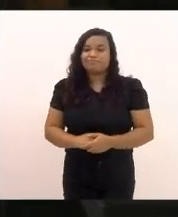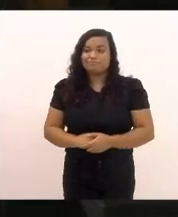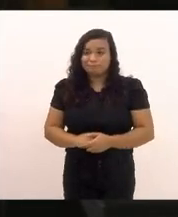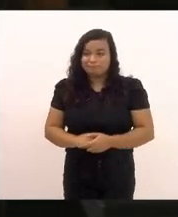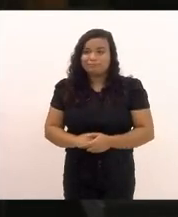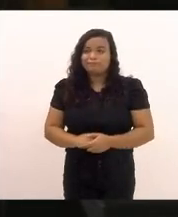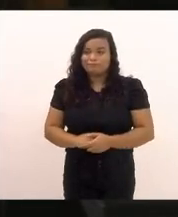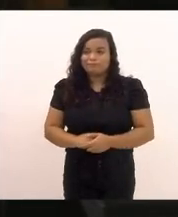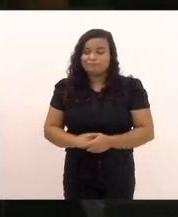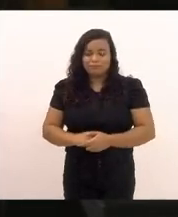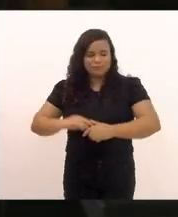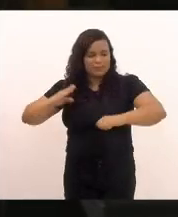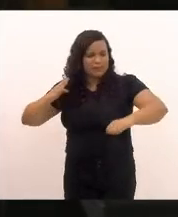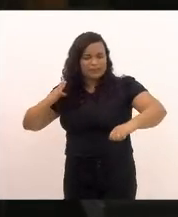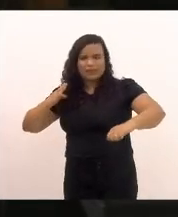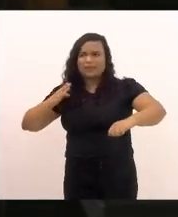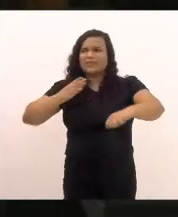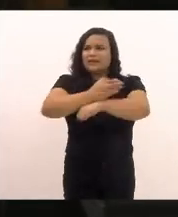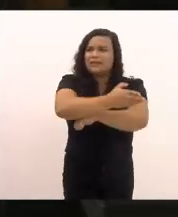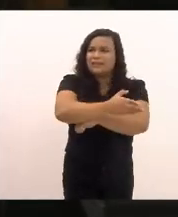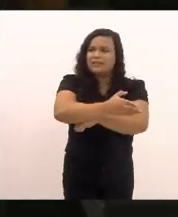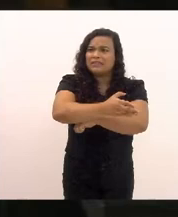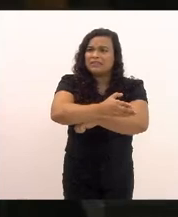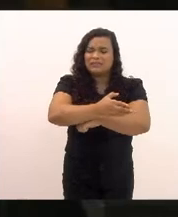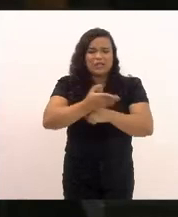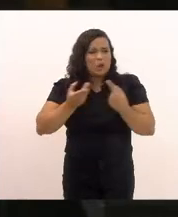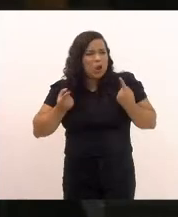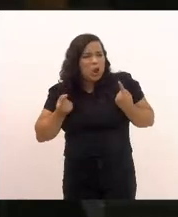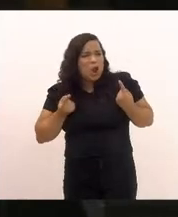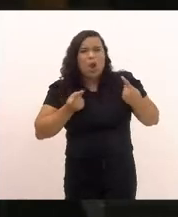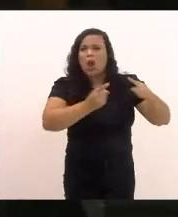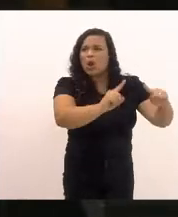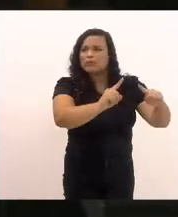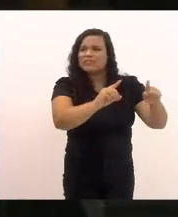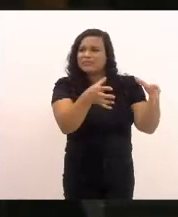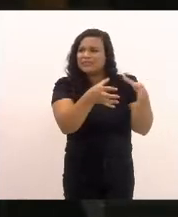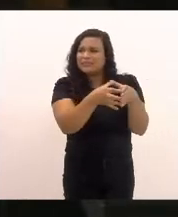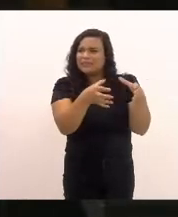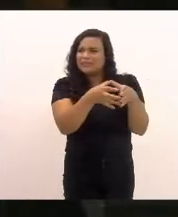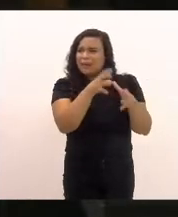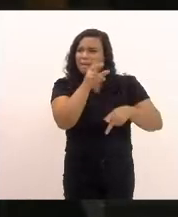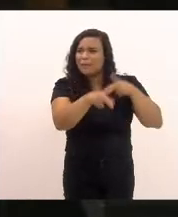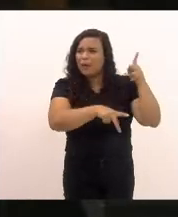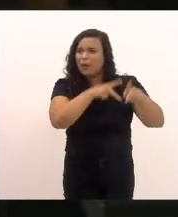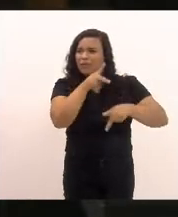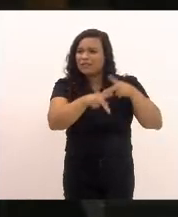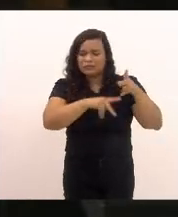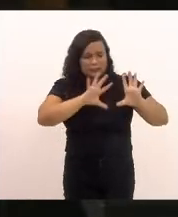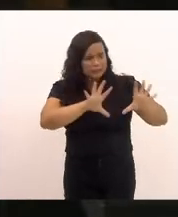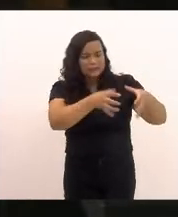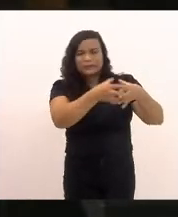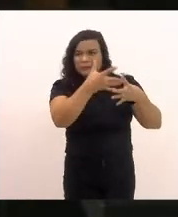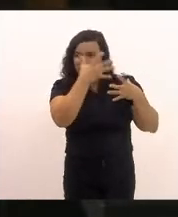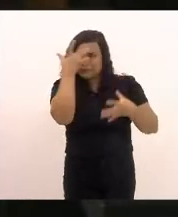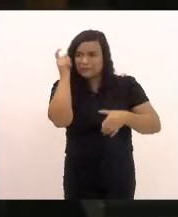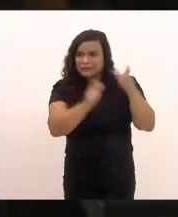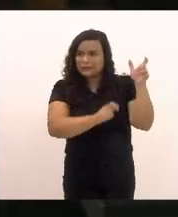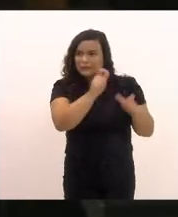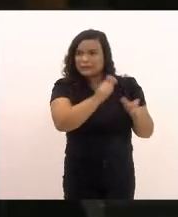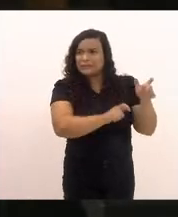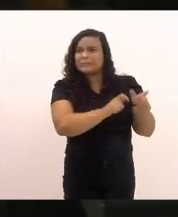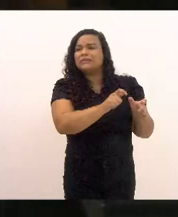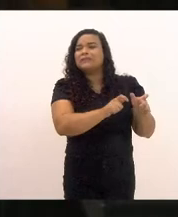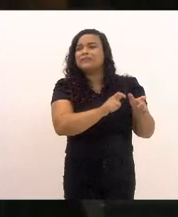Nenhuma invasão que fira a soberania de um povo que já tenha